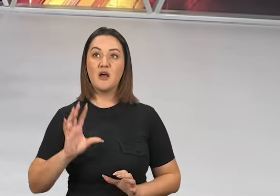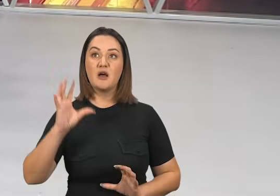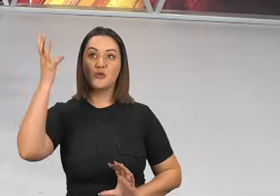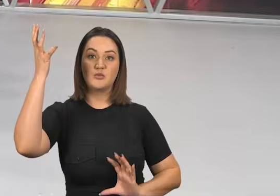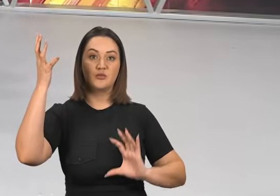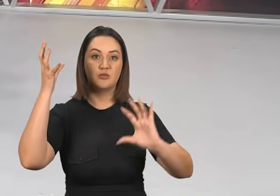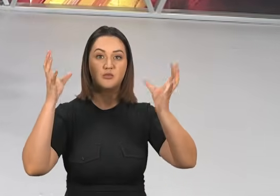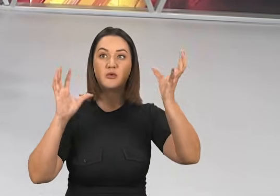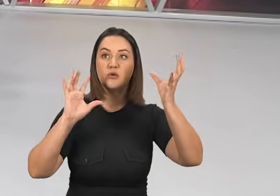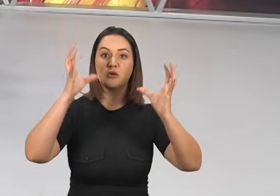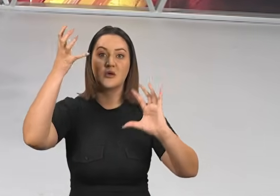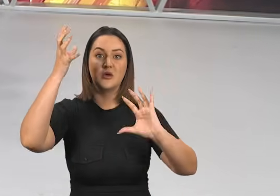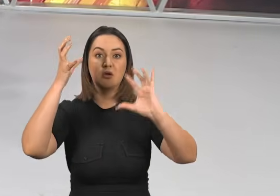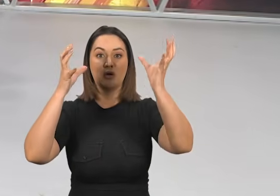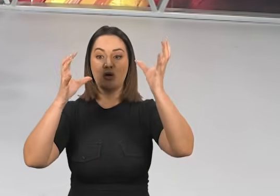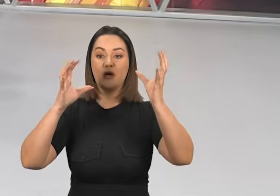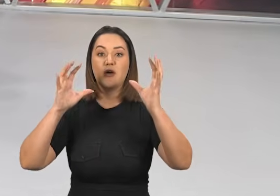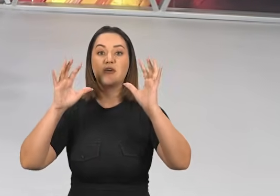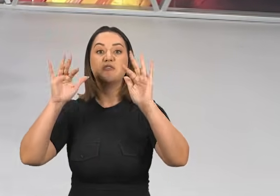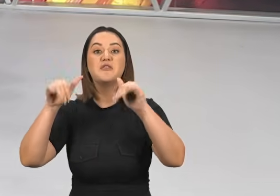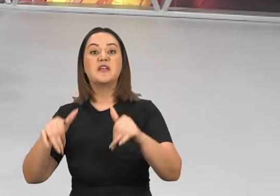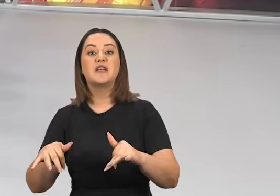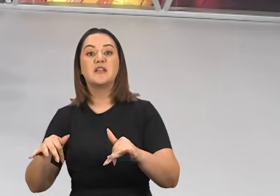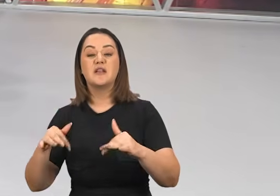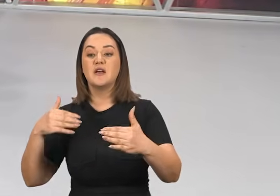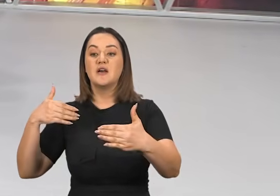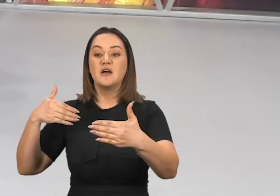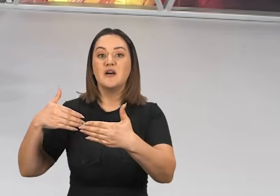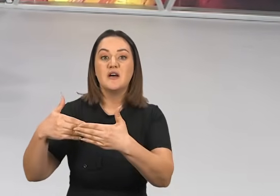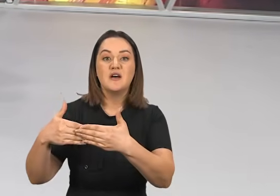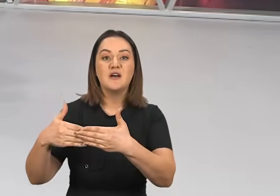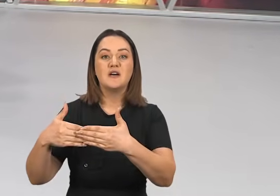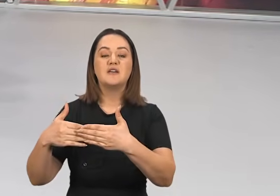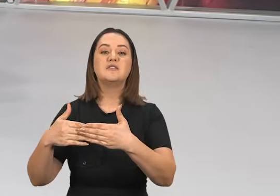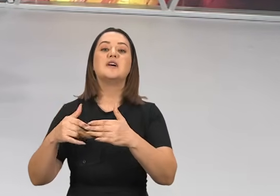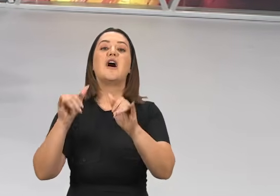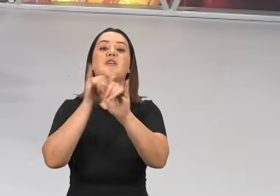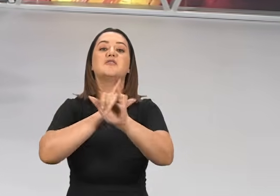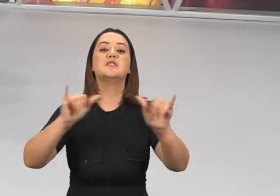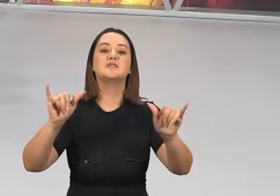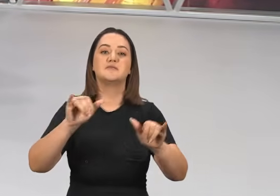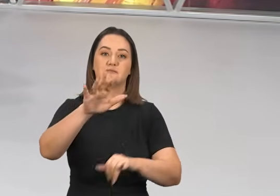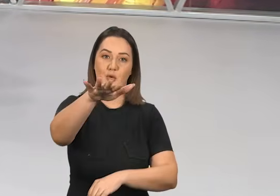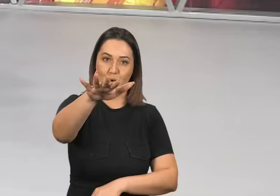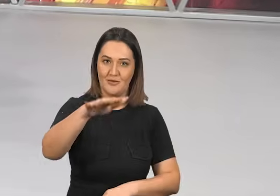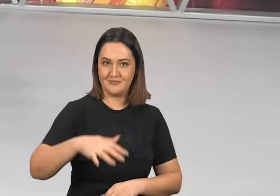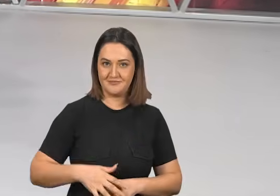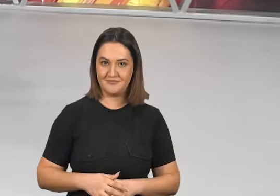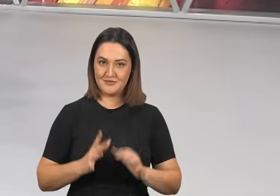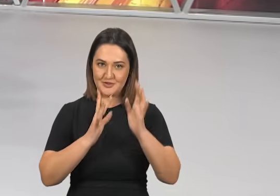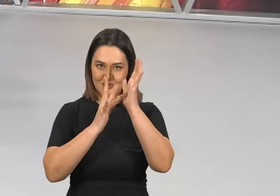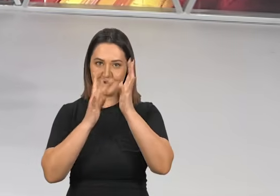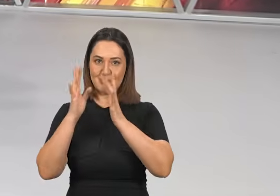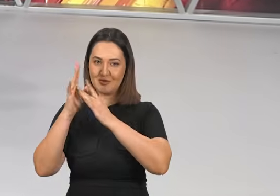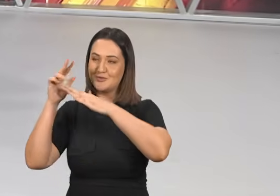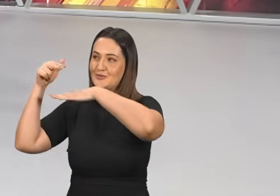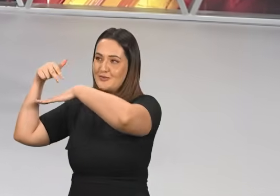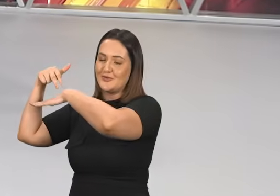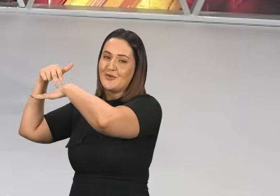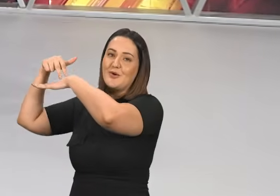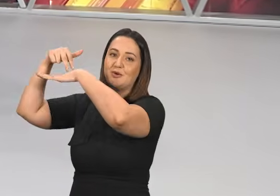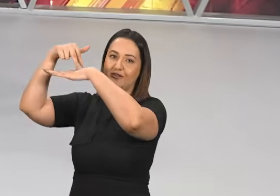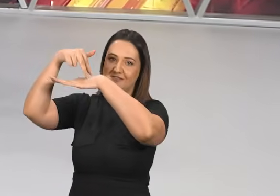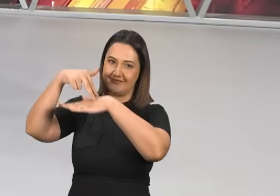Os eventos finais estão dizendo: Jesus está voltando.